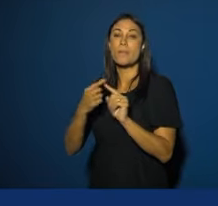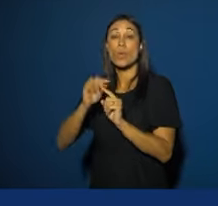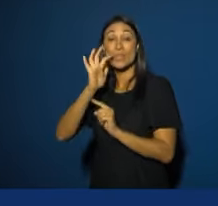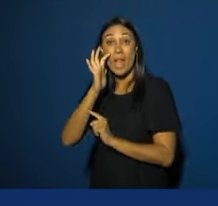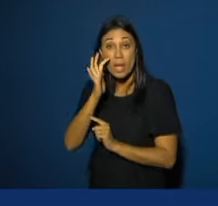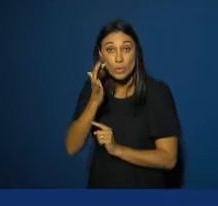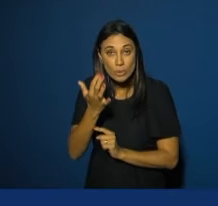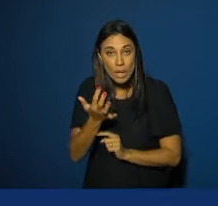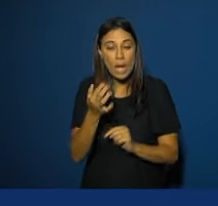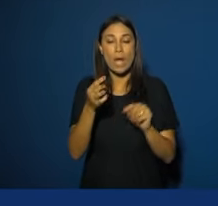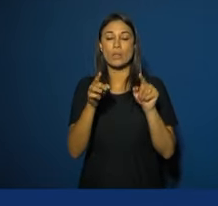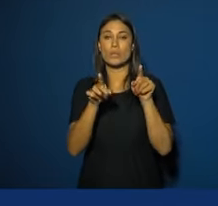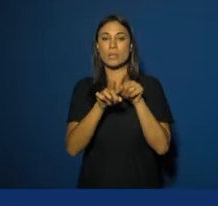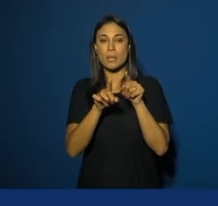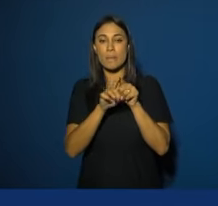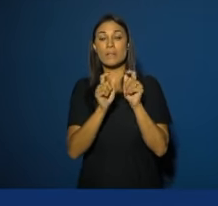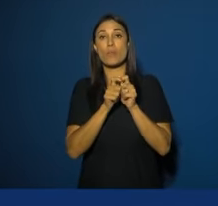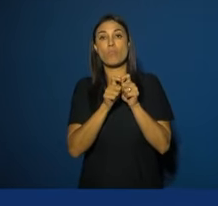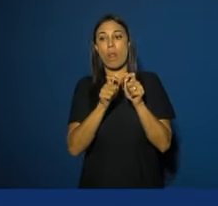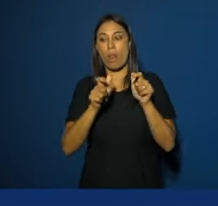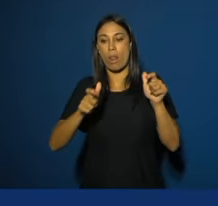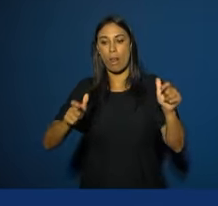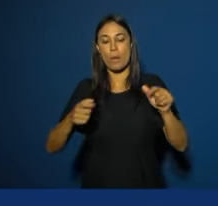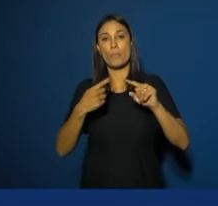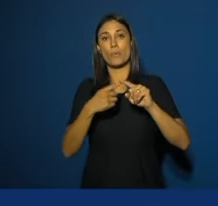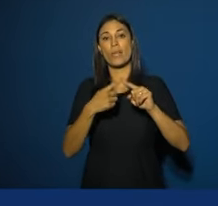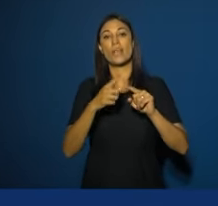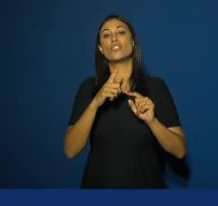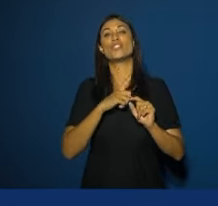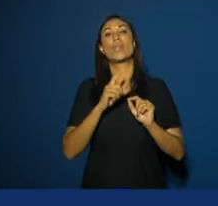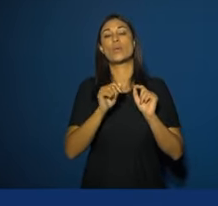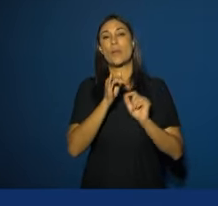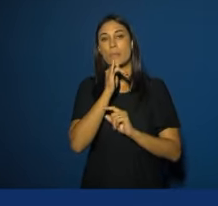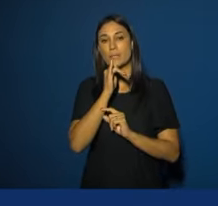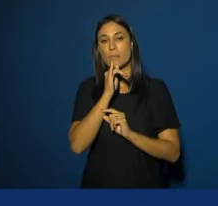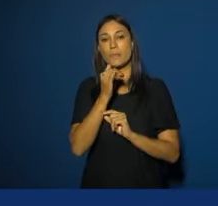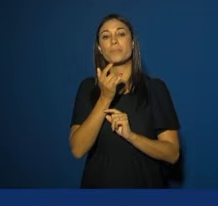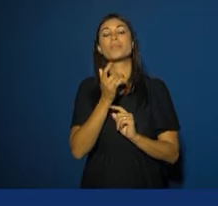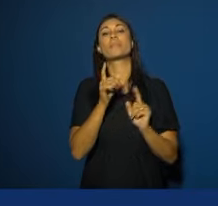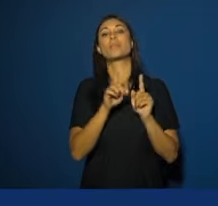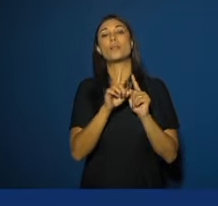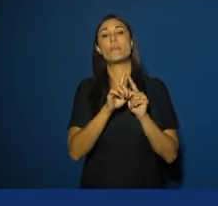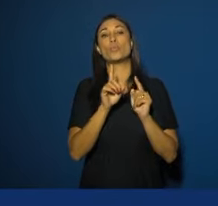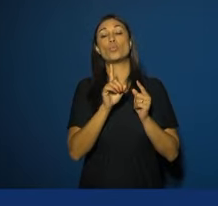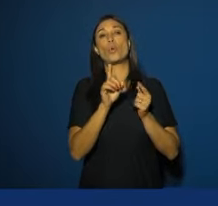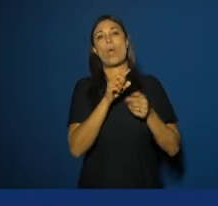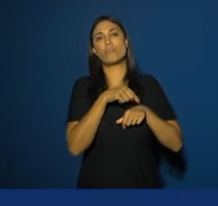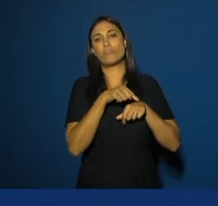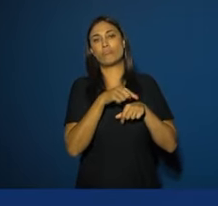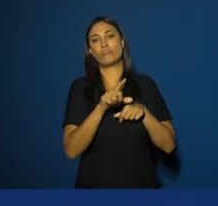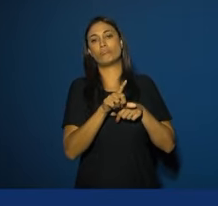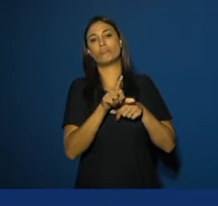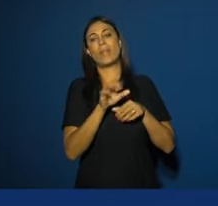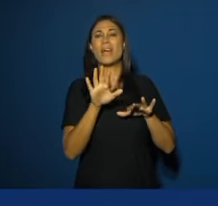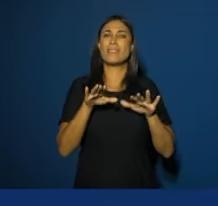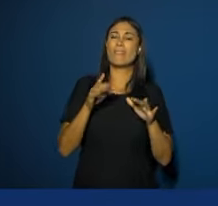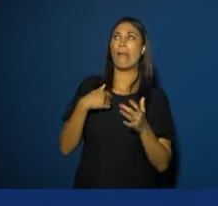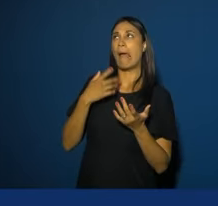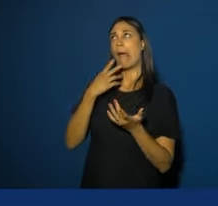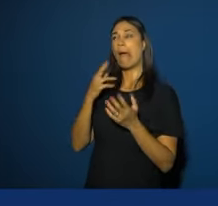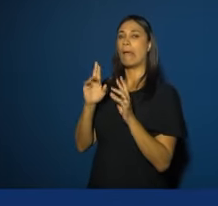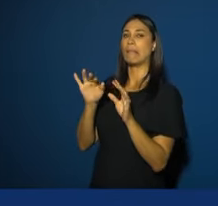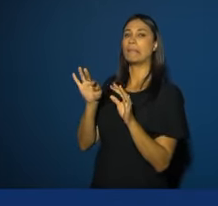resultados os tráficos estão crescendo porque a gente investe o Brasil tem esse retorno rápido né muitas vezes não